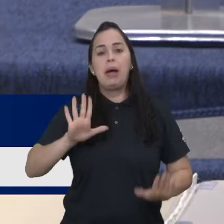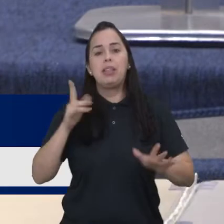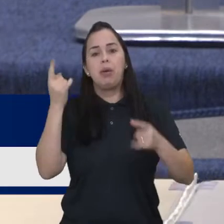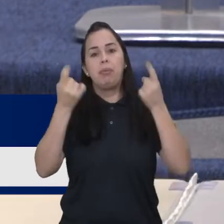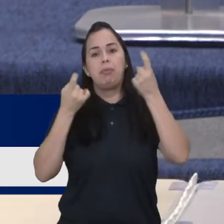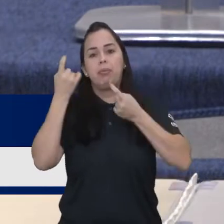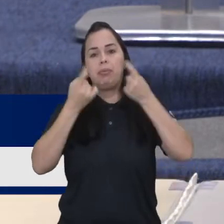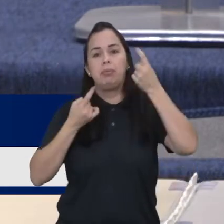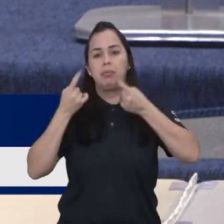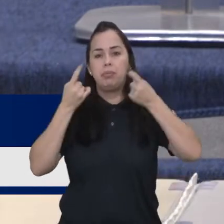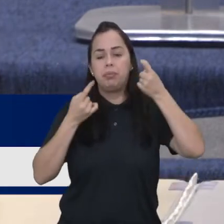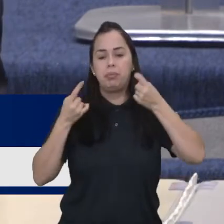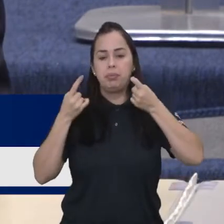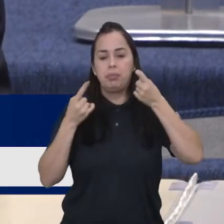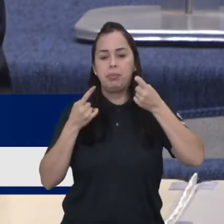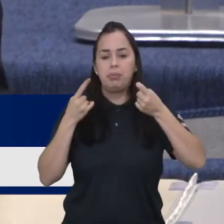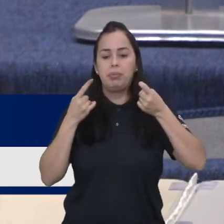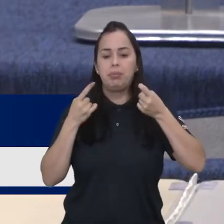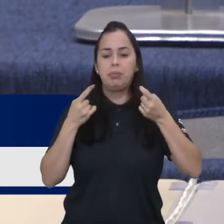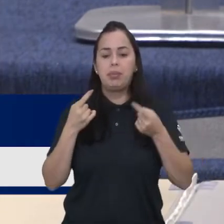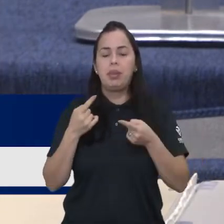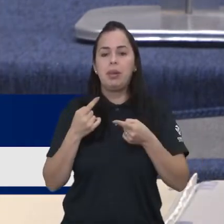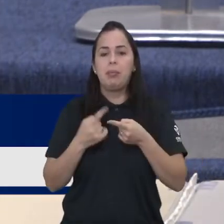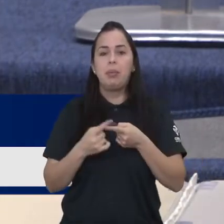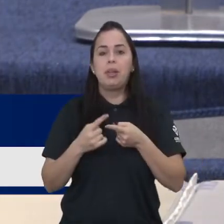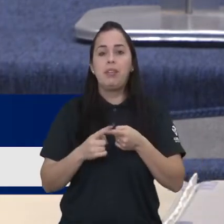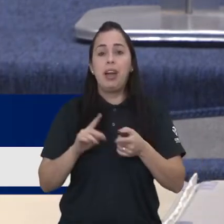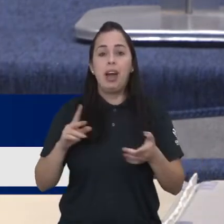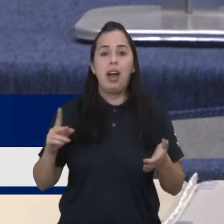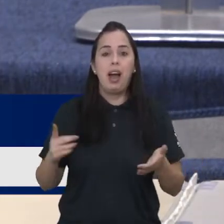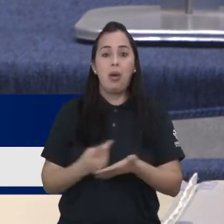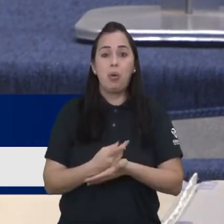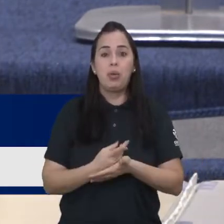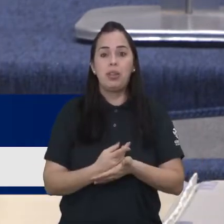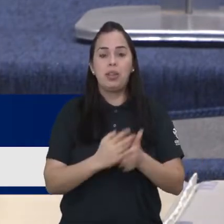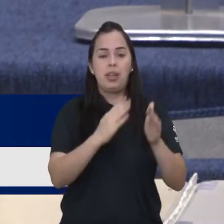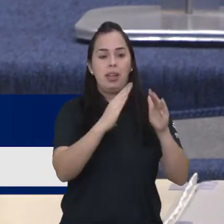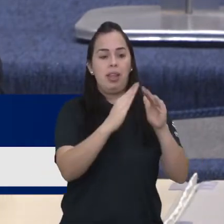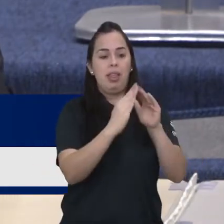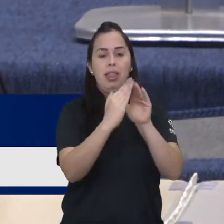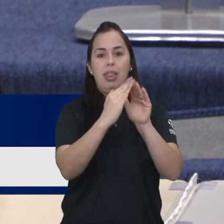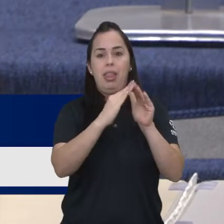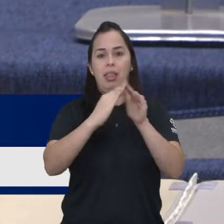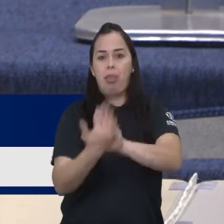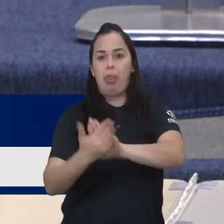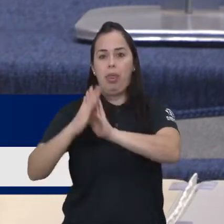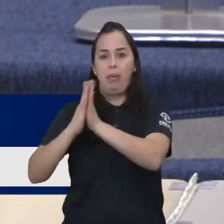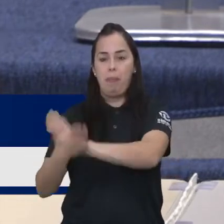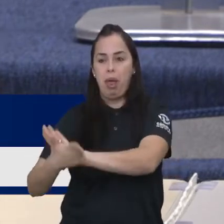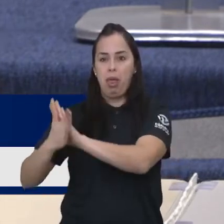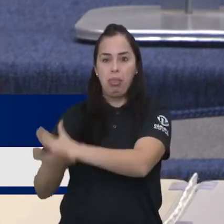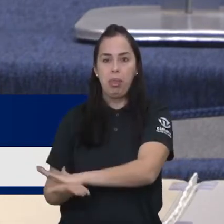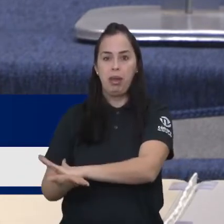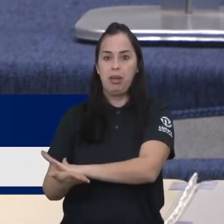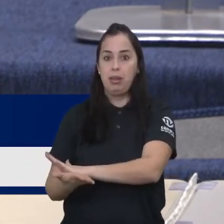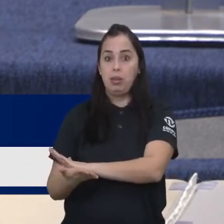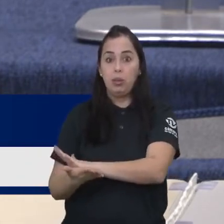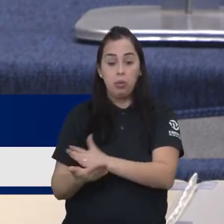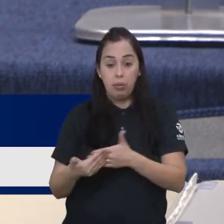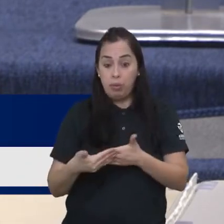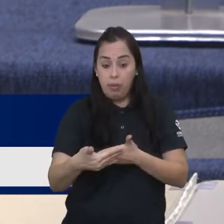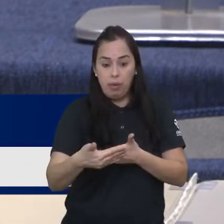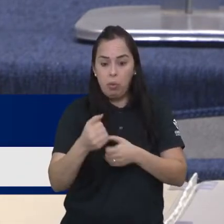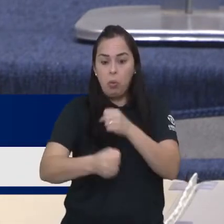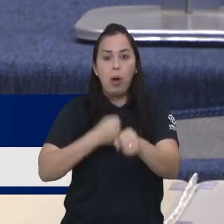Só que me preocupa muito isso, porque a gente vai ter uma onda de demolições estourando no final do ano ou no início do ano que vem.